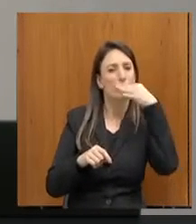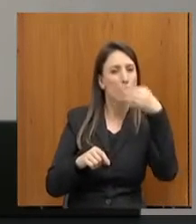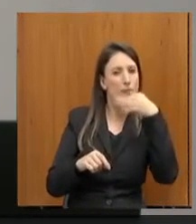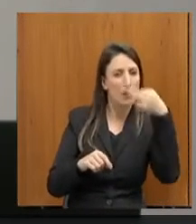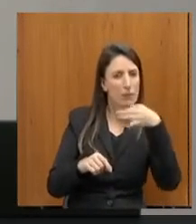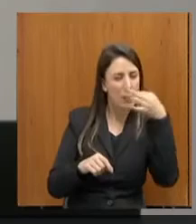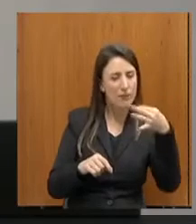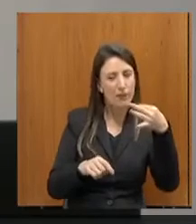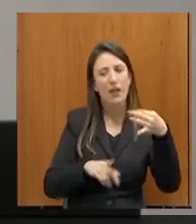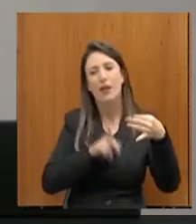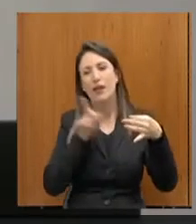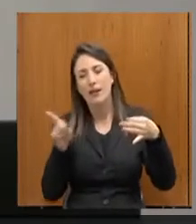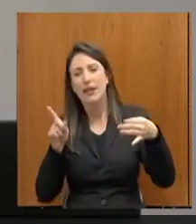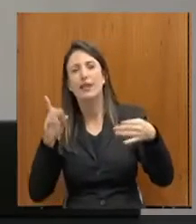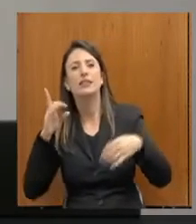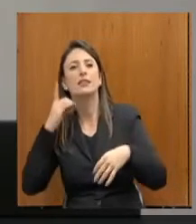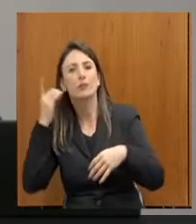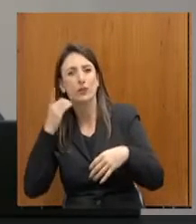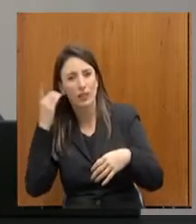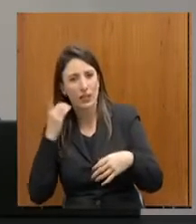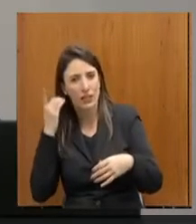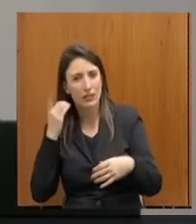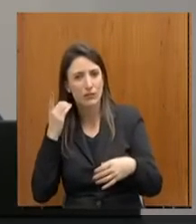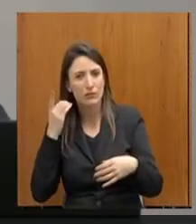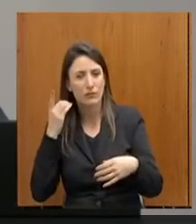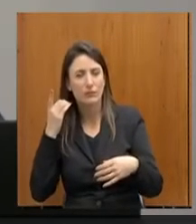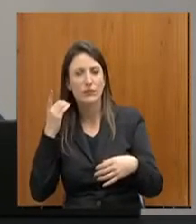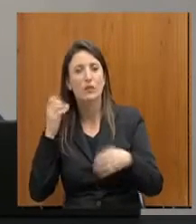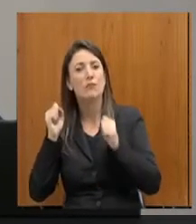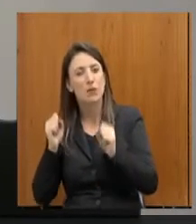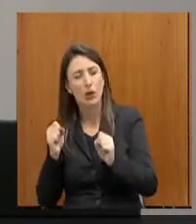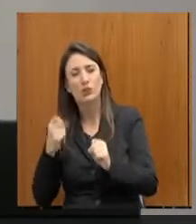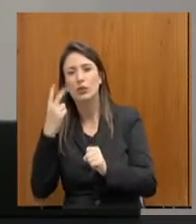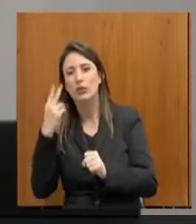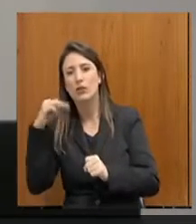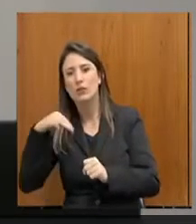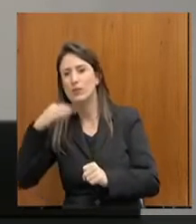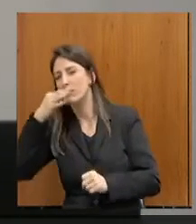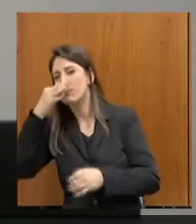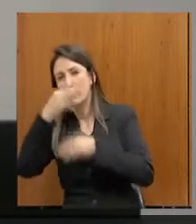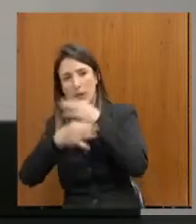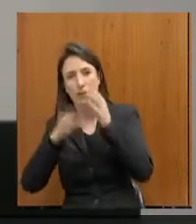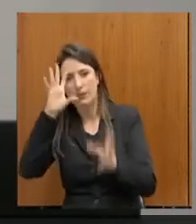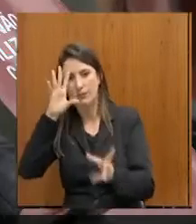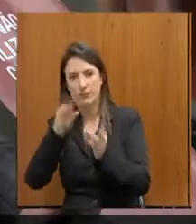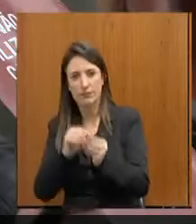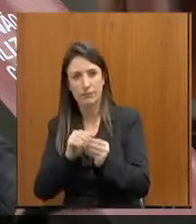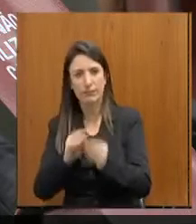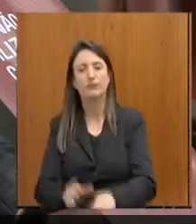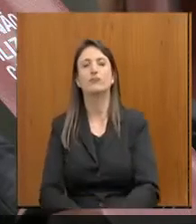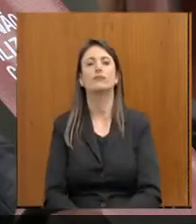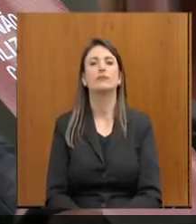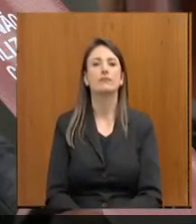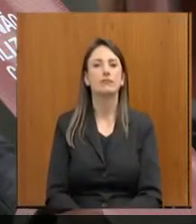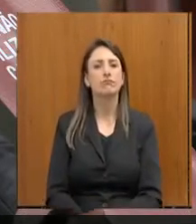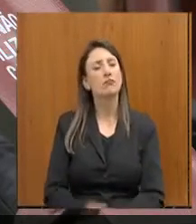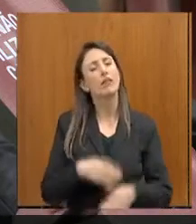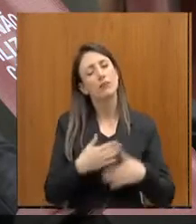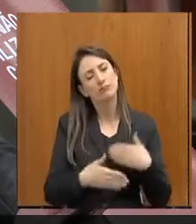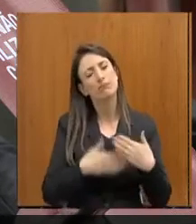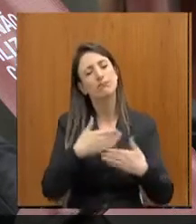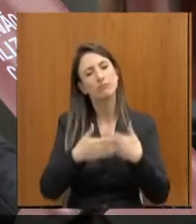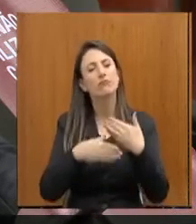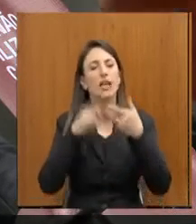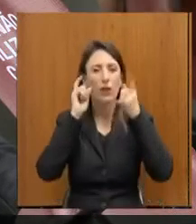autoridade Estadual Deputado que a inter pellon disporá de dois minutos para suas considerações finais no decorrer da reunião